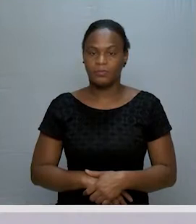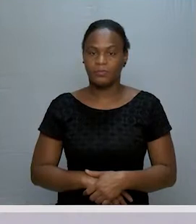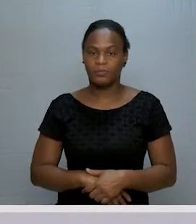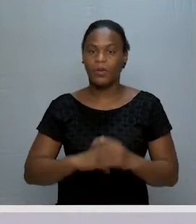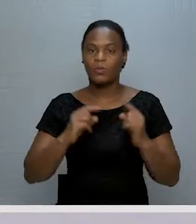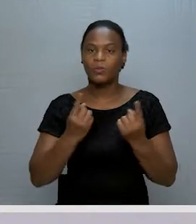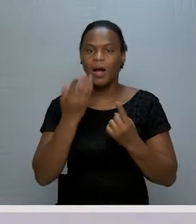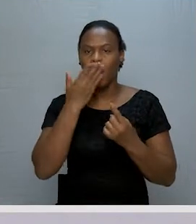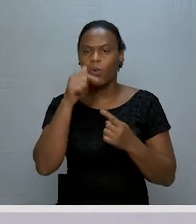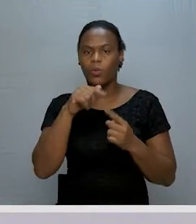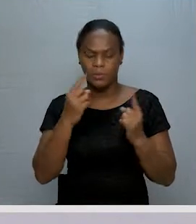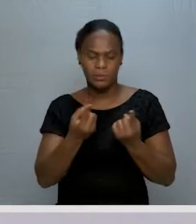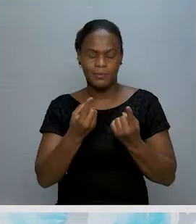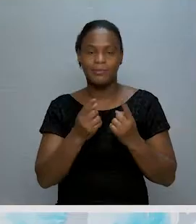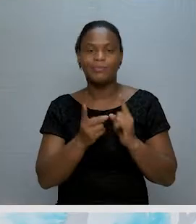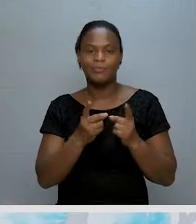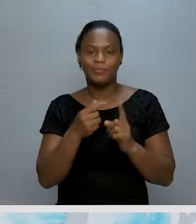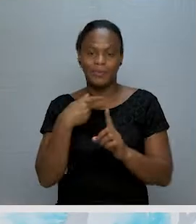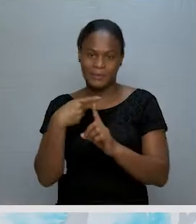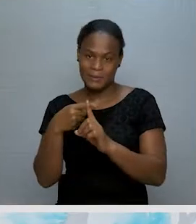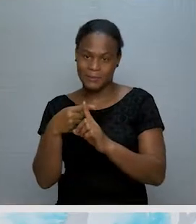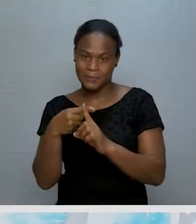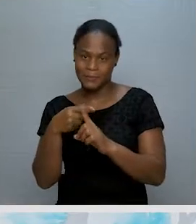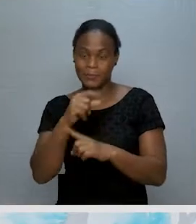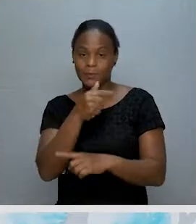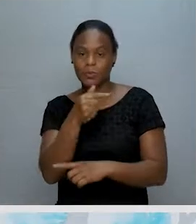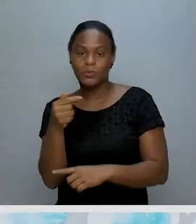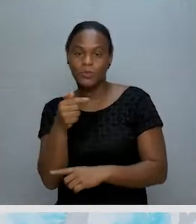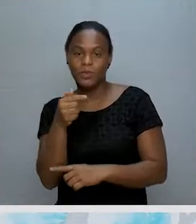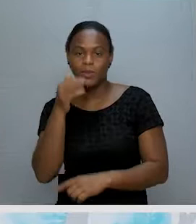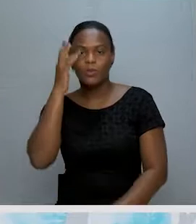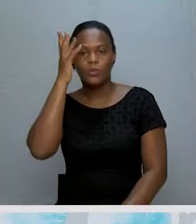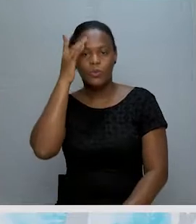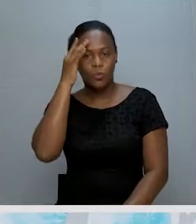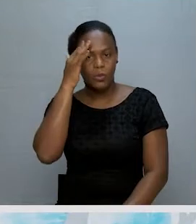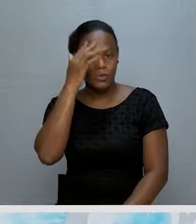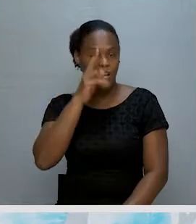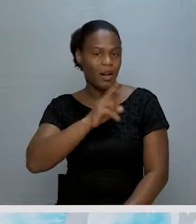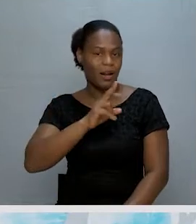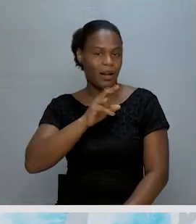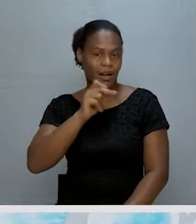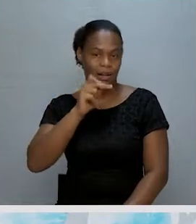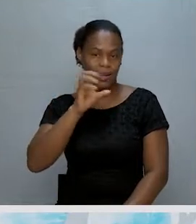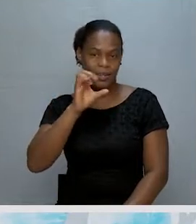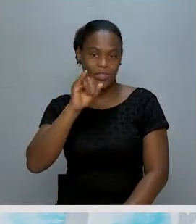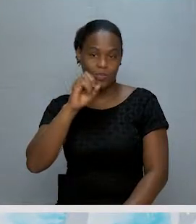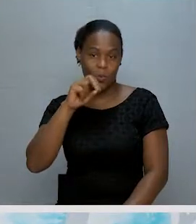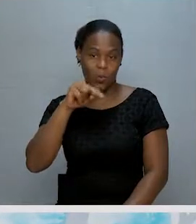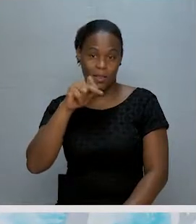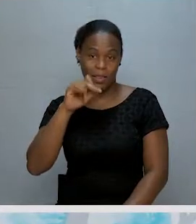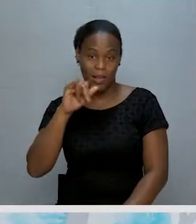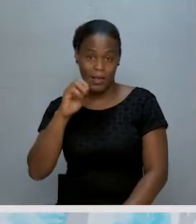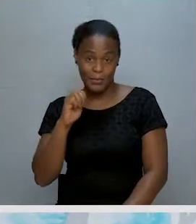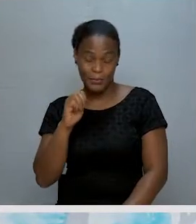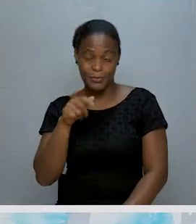O sumário da aula de hoje é adição e subtração de números racionais.